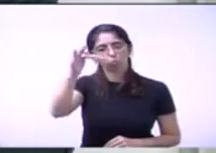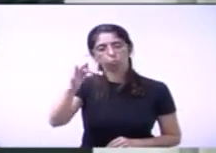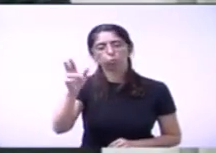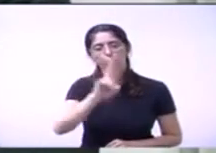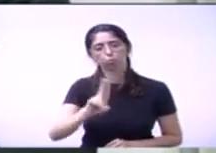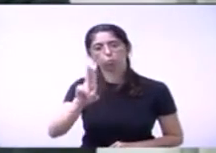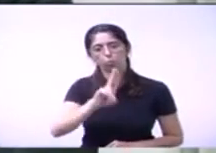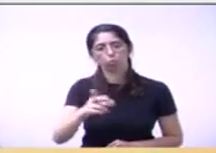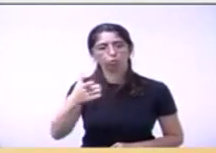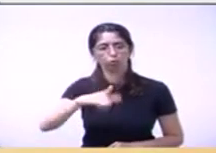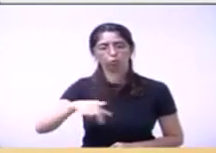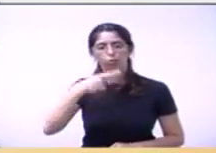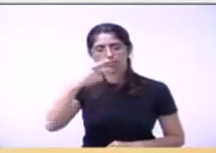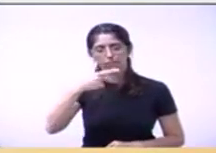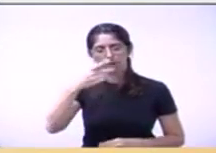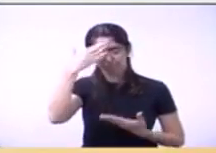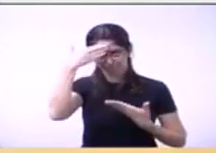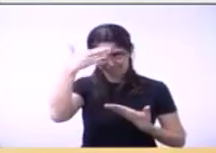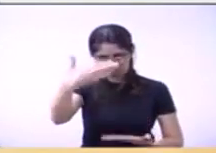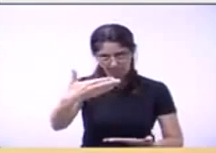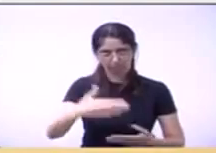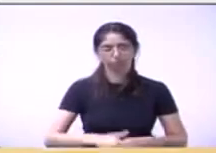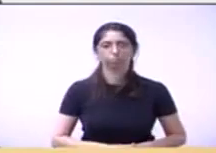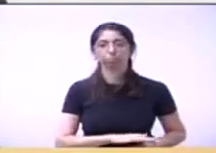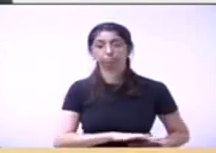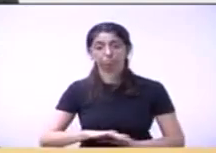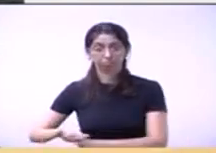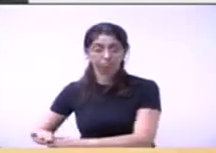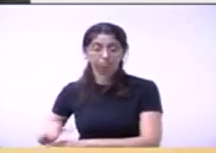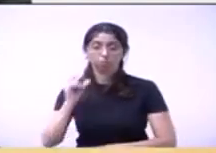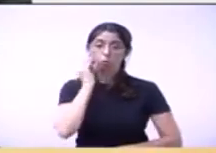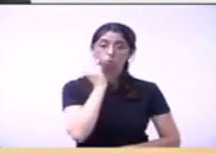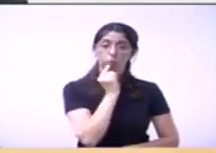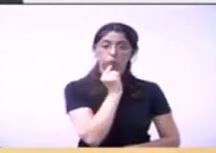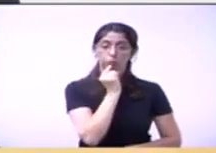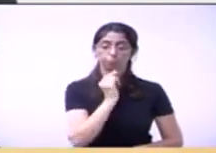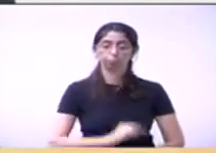Obrigado. Com a palavra, o vereador Duca Zelato.